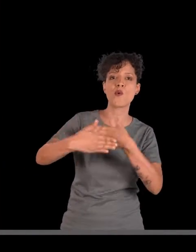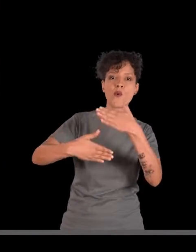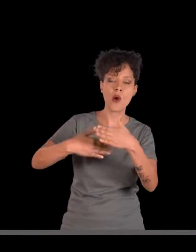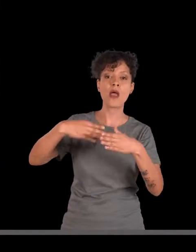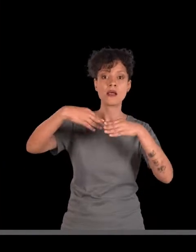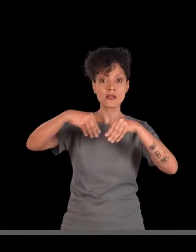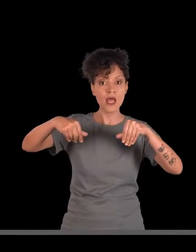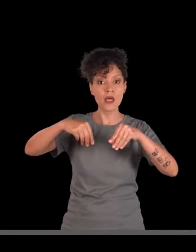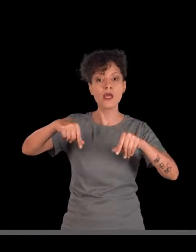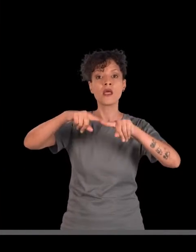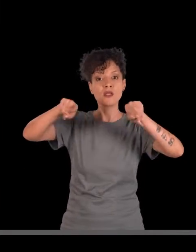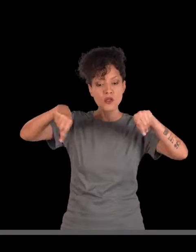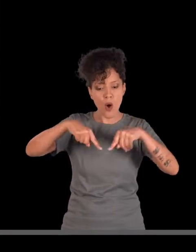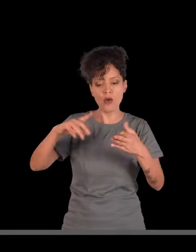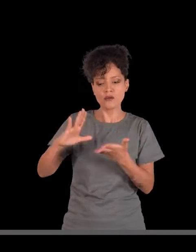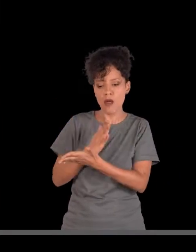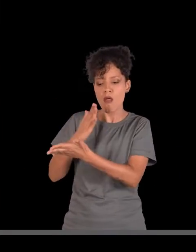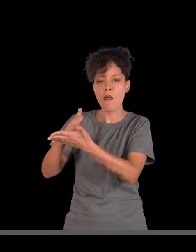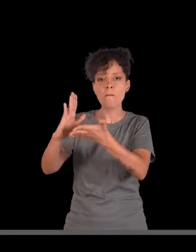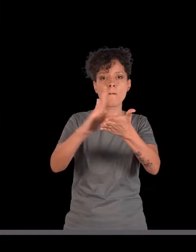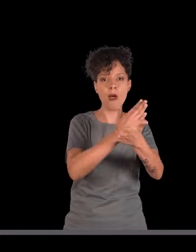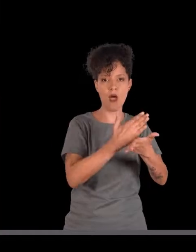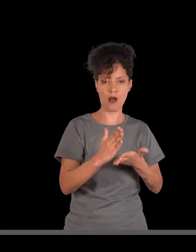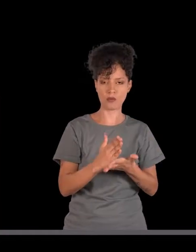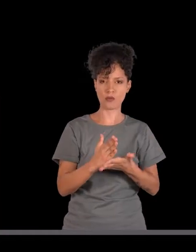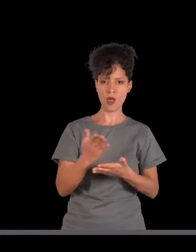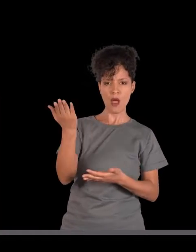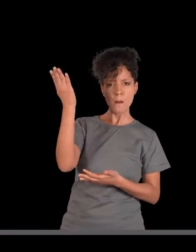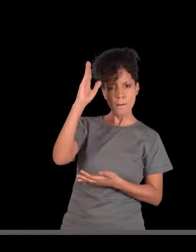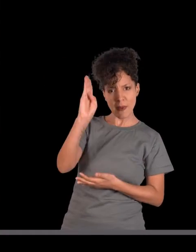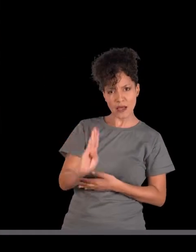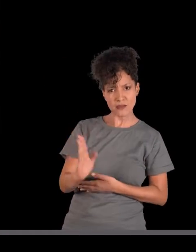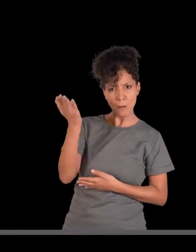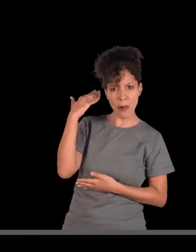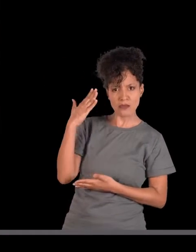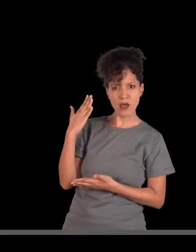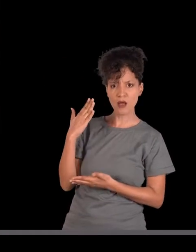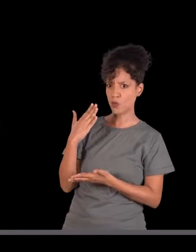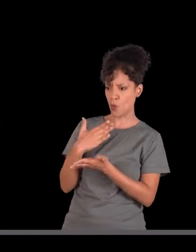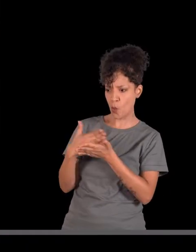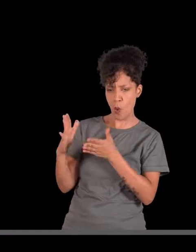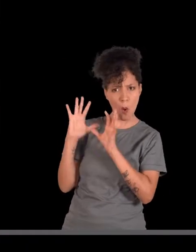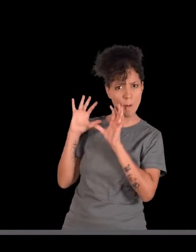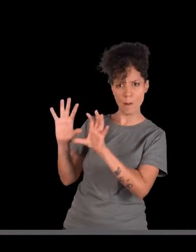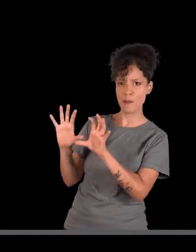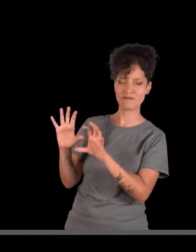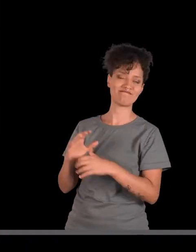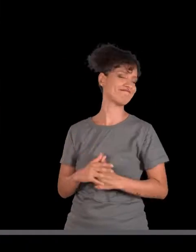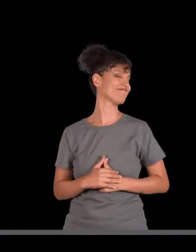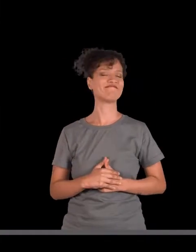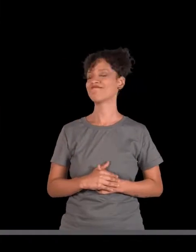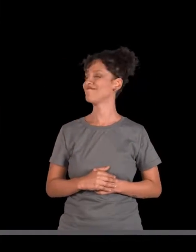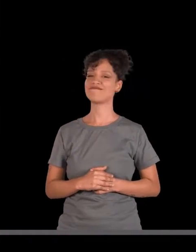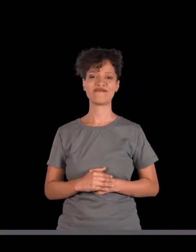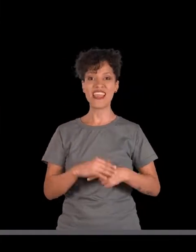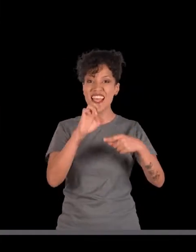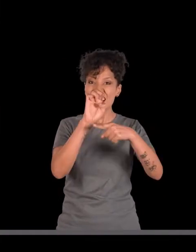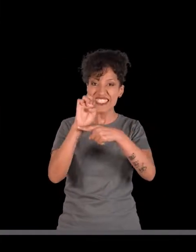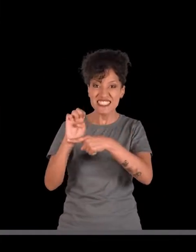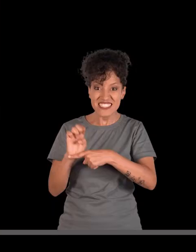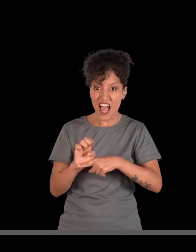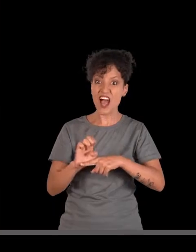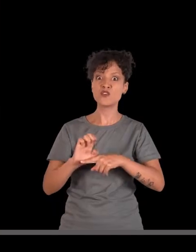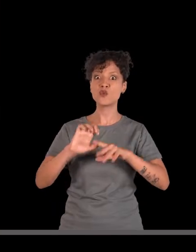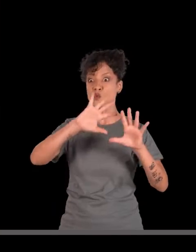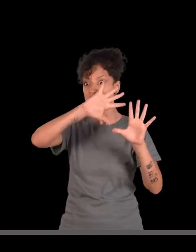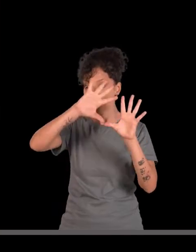de formação territorial. Ou seja, ele não começou desse jeito. Na verdade, o Brasil nem tinha